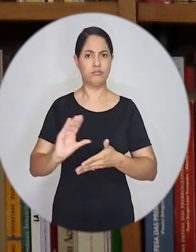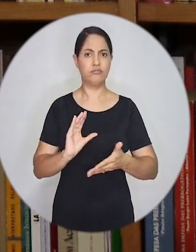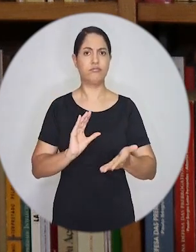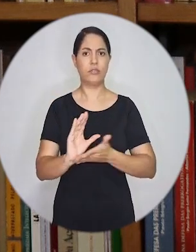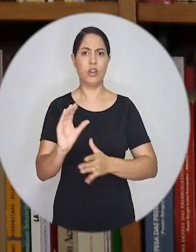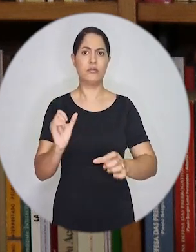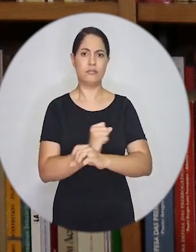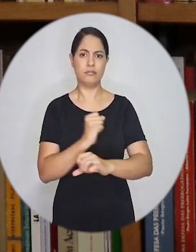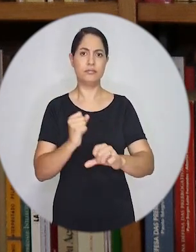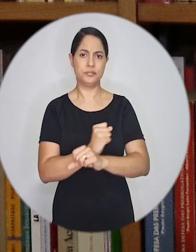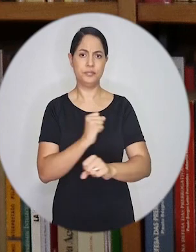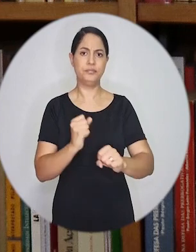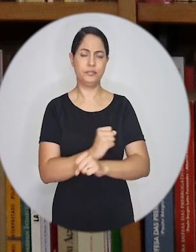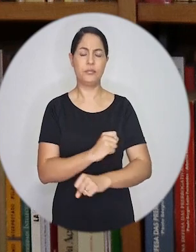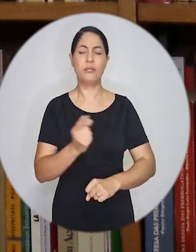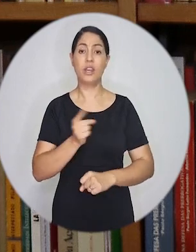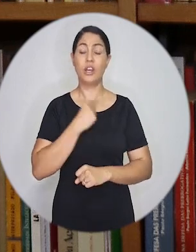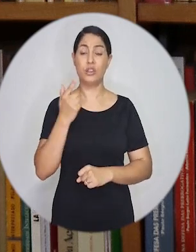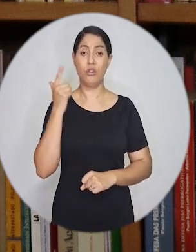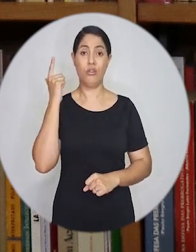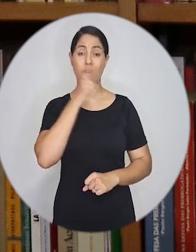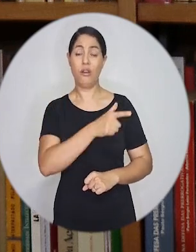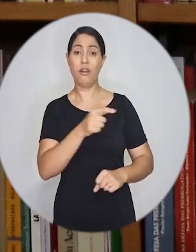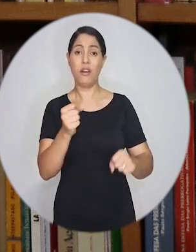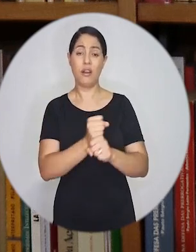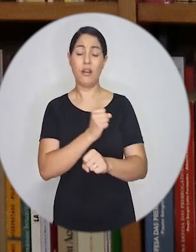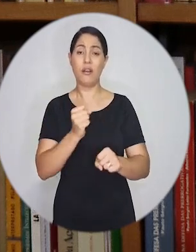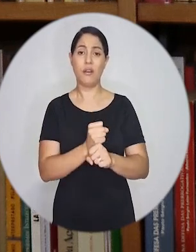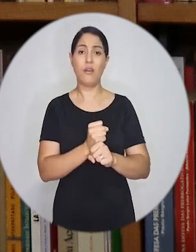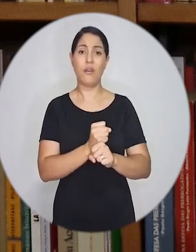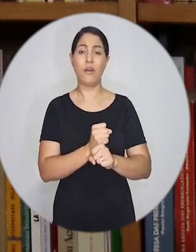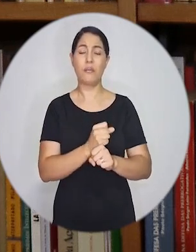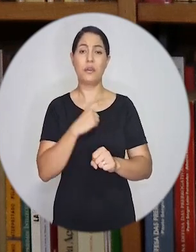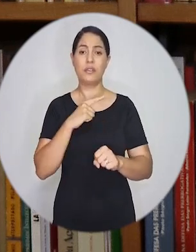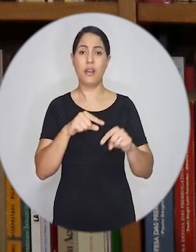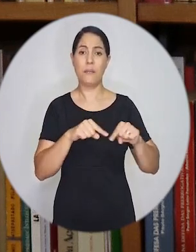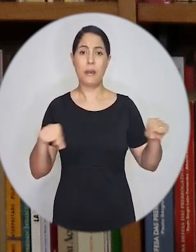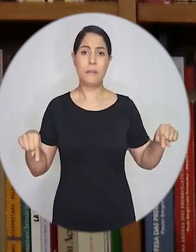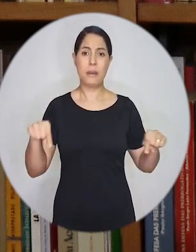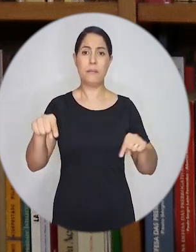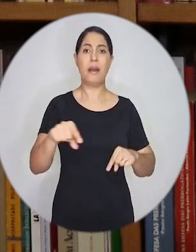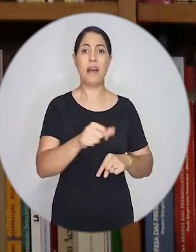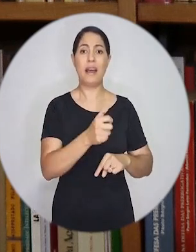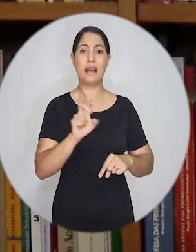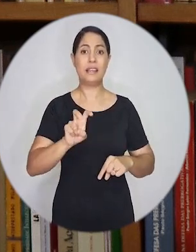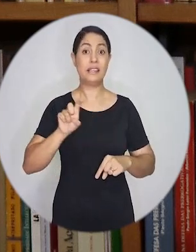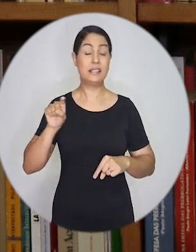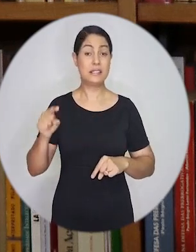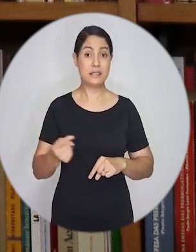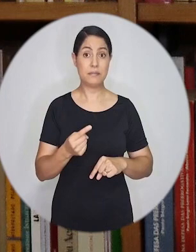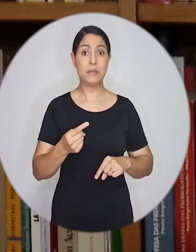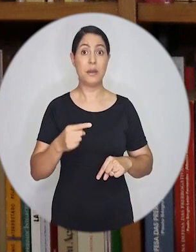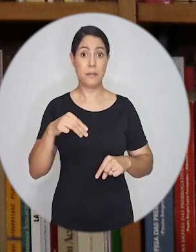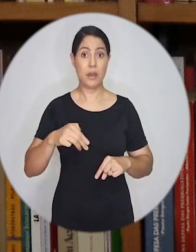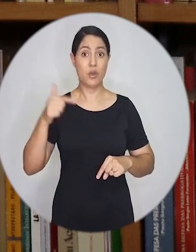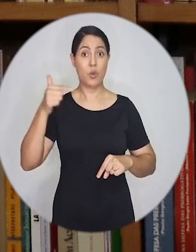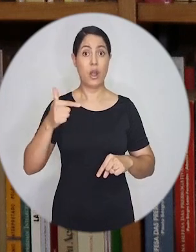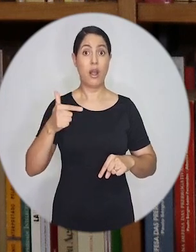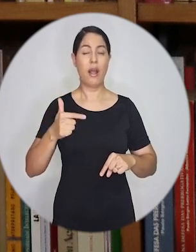os recursos próprios da ordem. Conseguimos fazer uma obra de 15 mil metros quadrados em 14